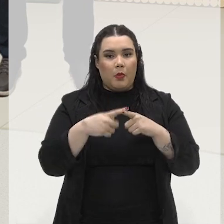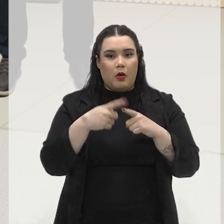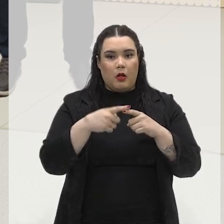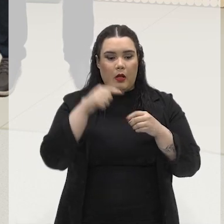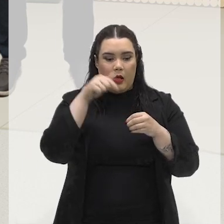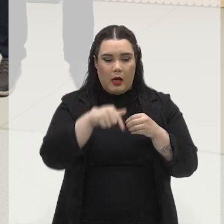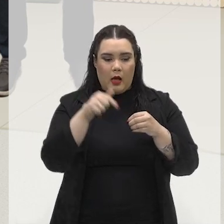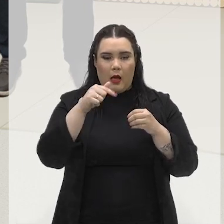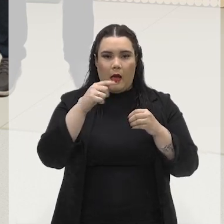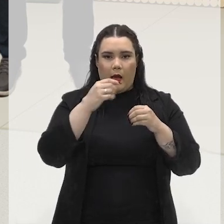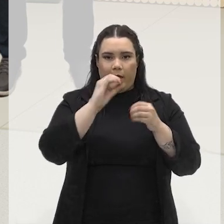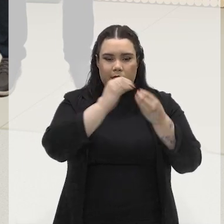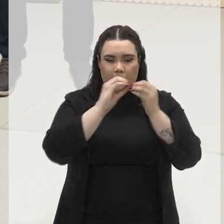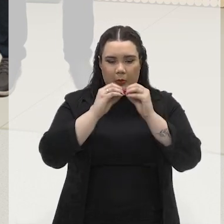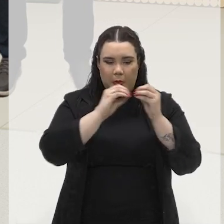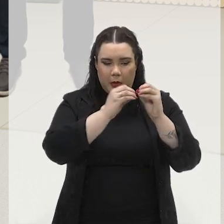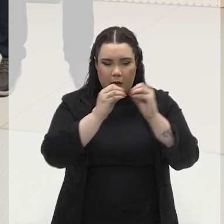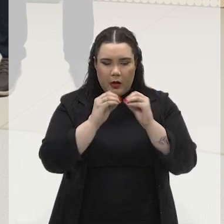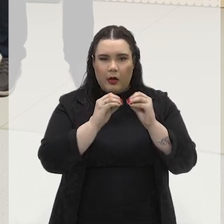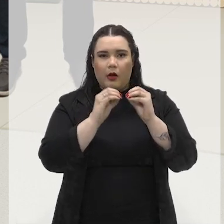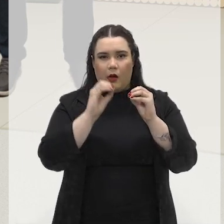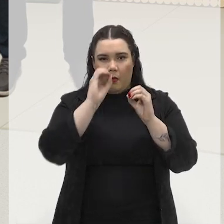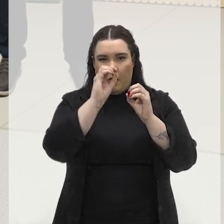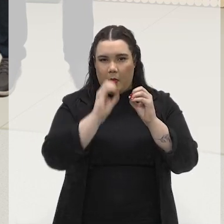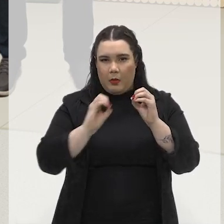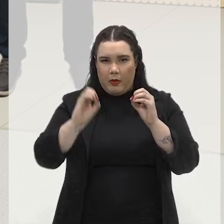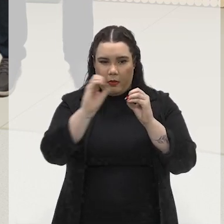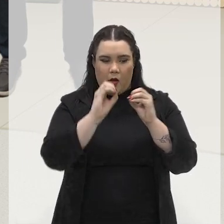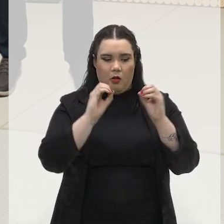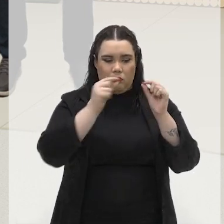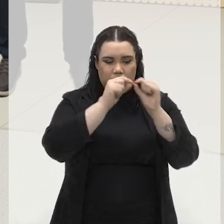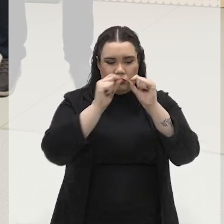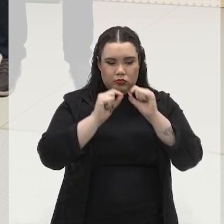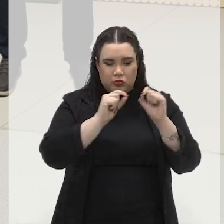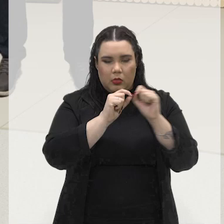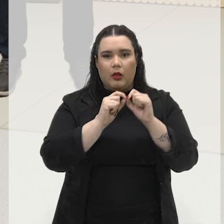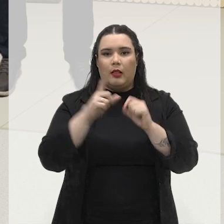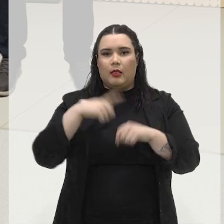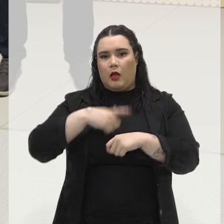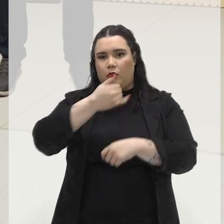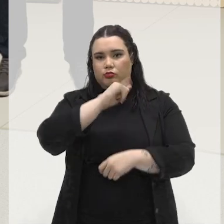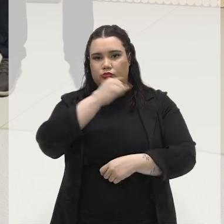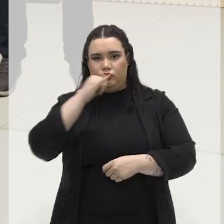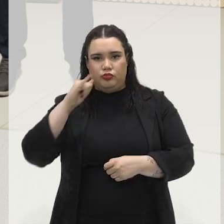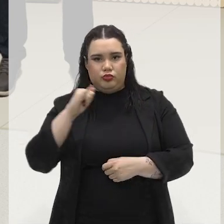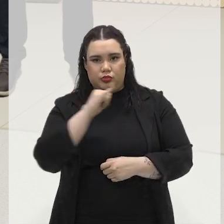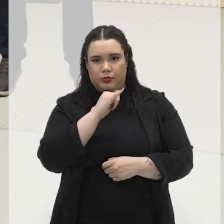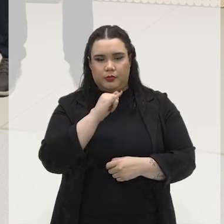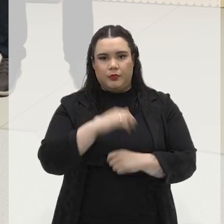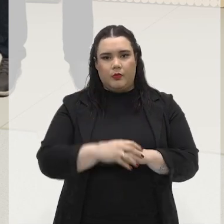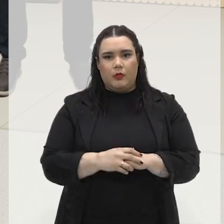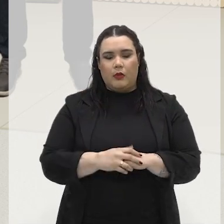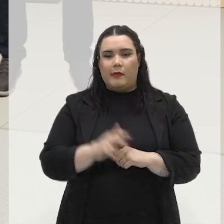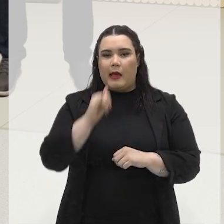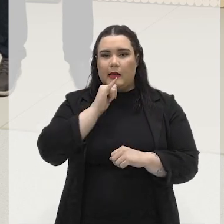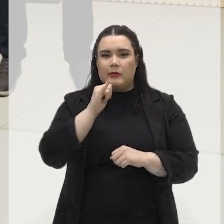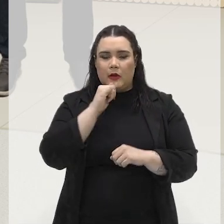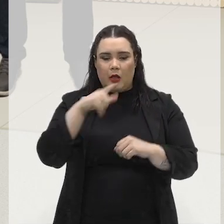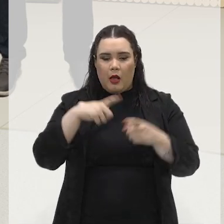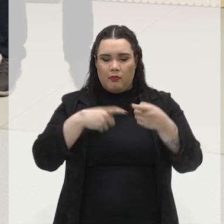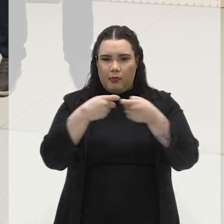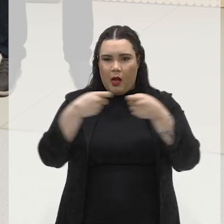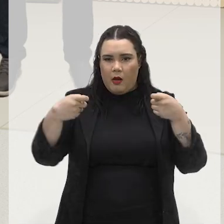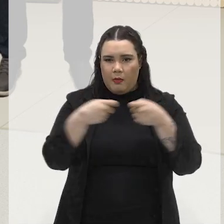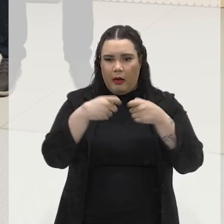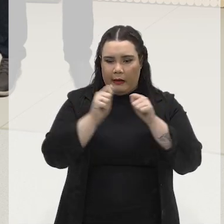partículas ligadas, elas têm energia. Como se fosse, por exemplo, um elástico. Se tu pegar um elástico e esticar, e esse elástico